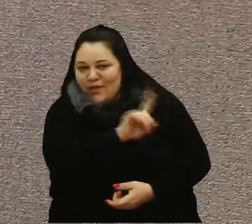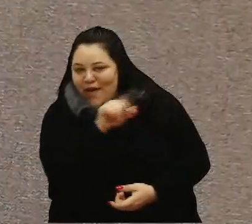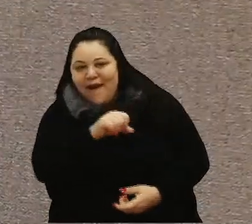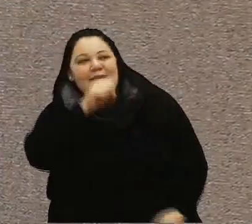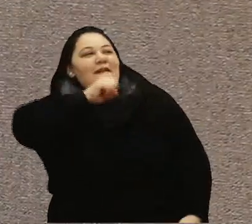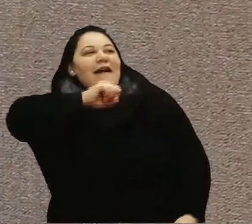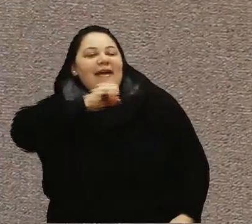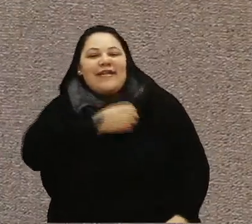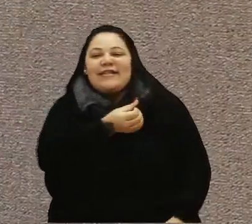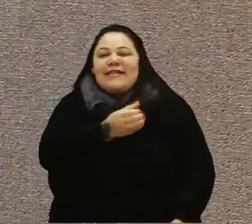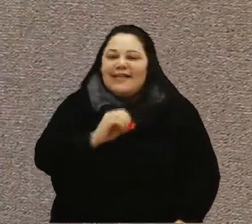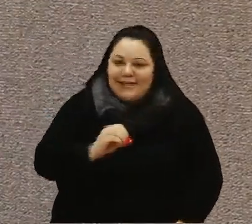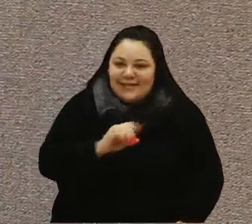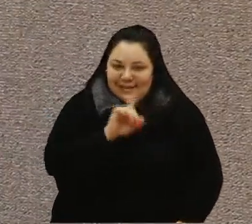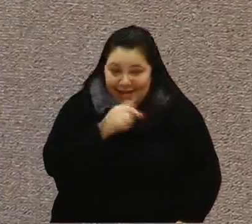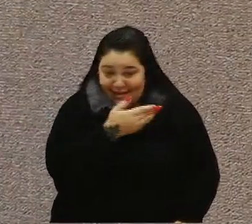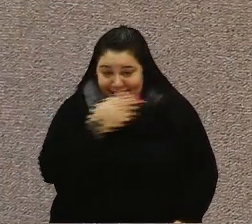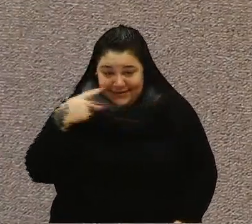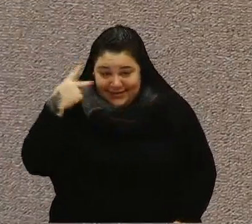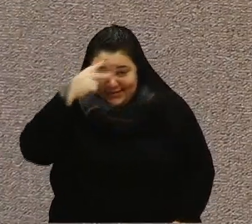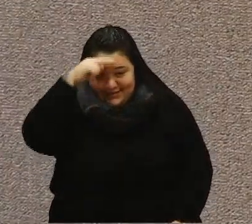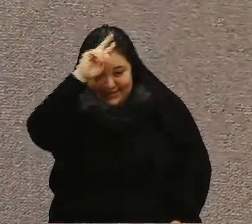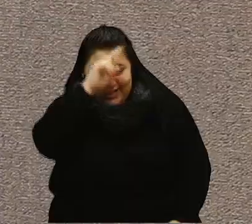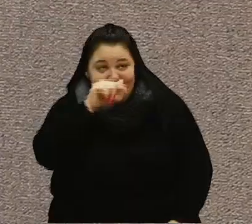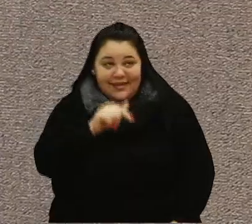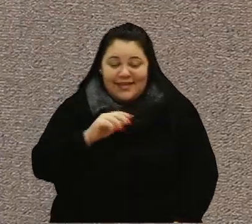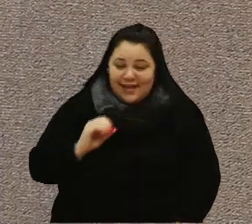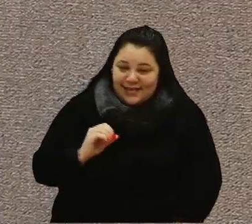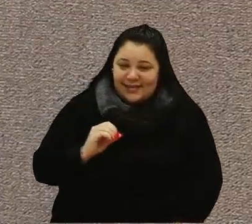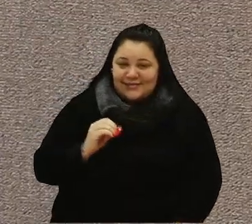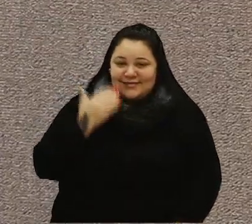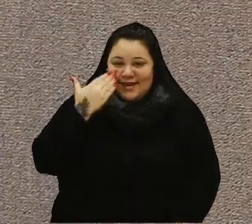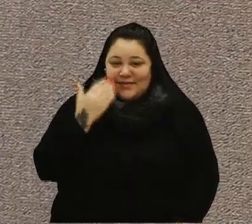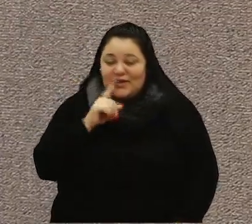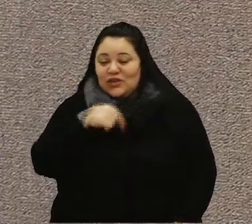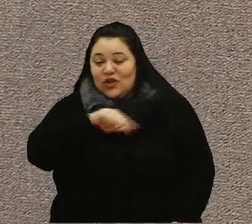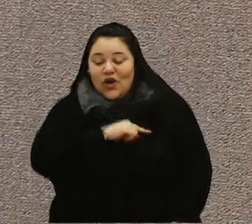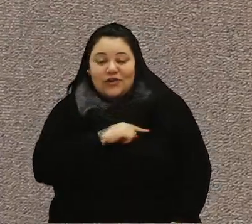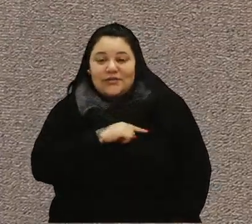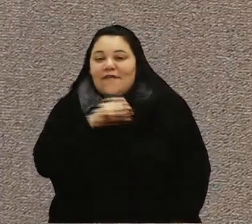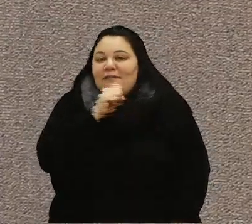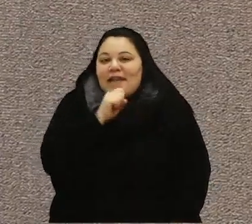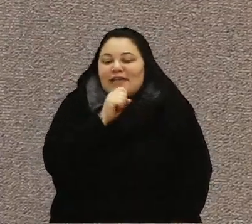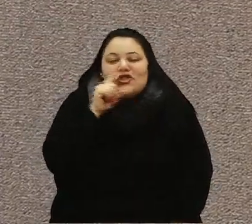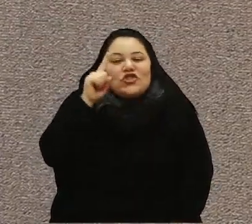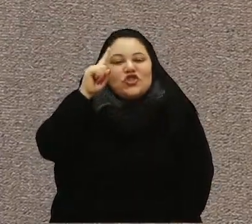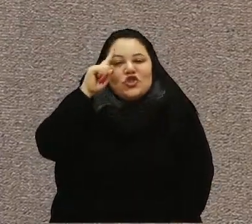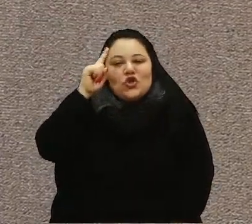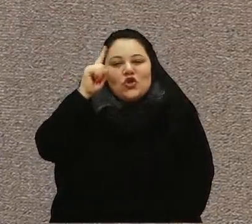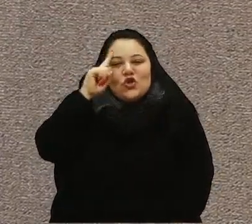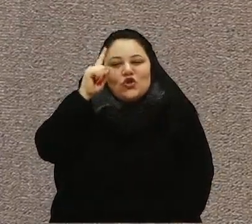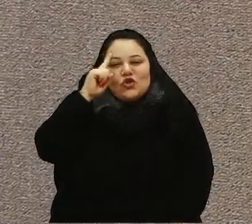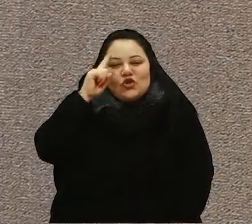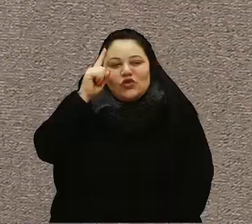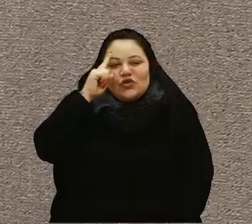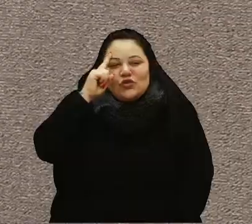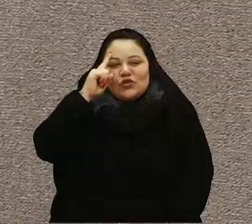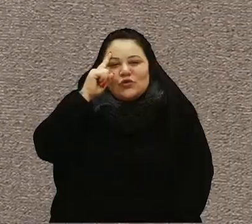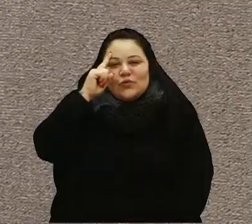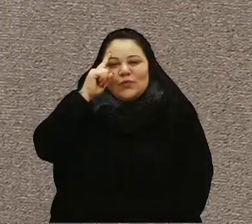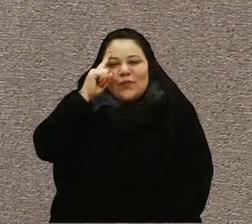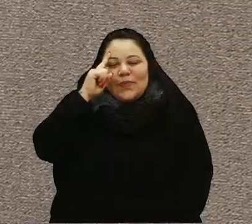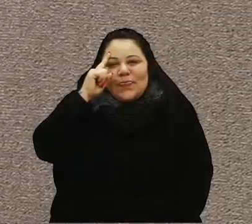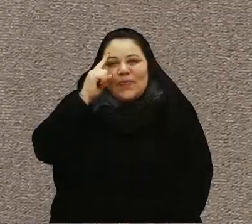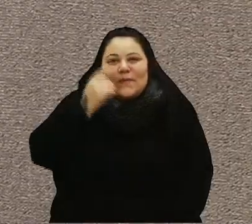aos 60, né, vereador Edson? Aos 70, a gente envelhece todos os dias, e a gente precisa pensar no